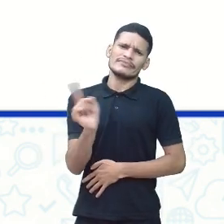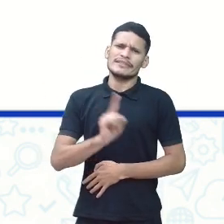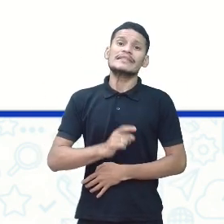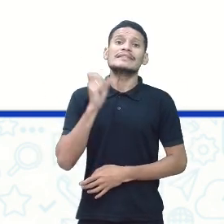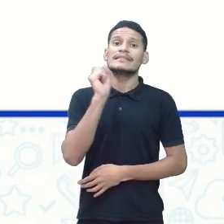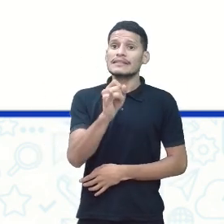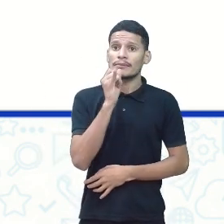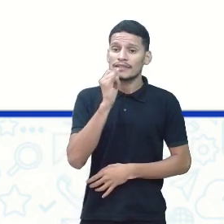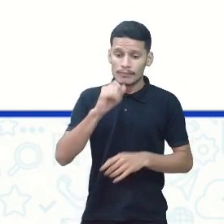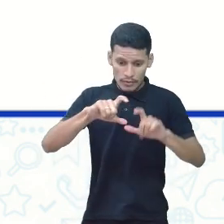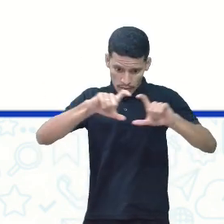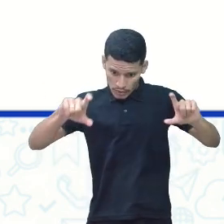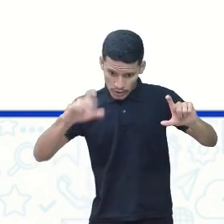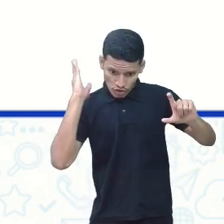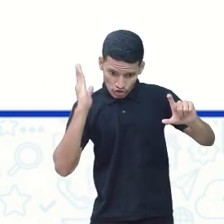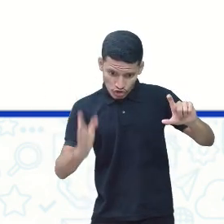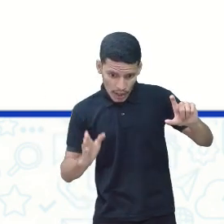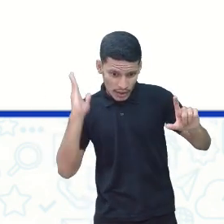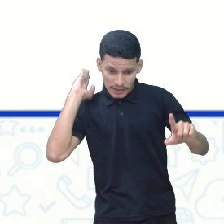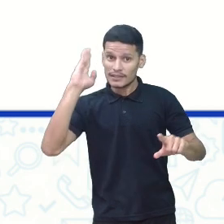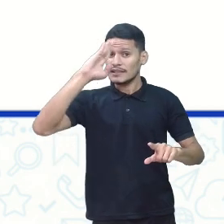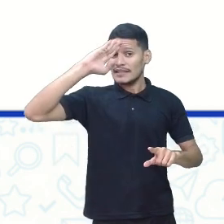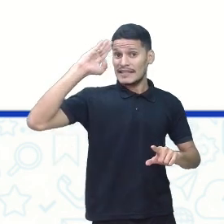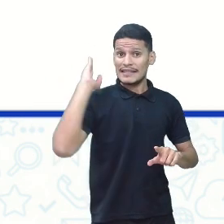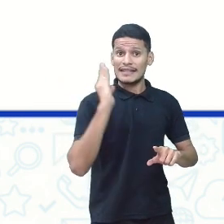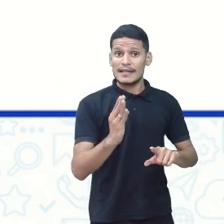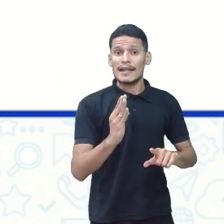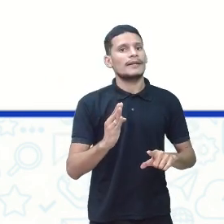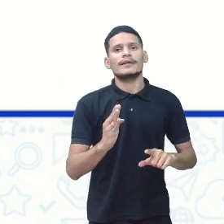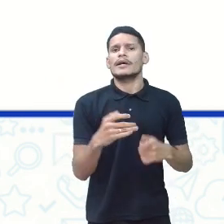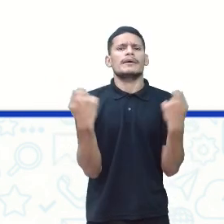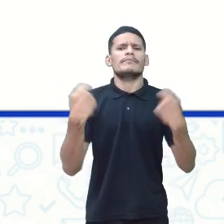está escrita nesta ordem direta,